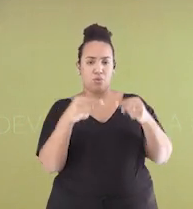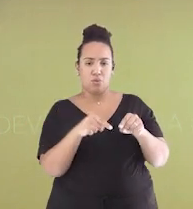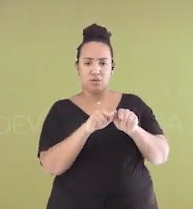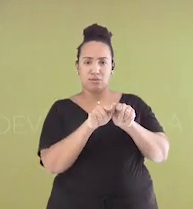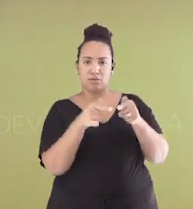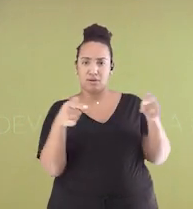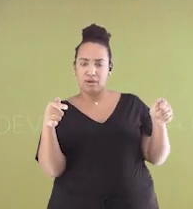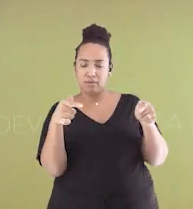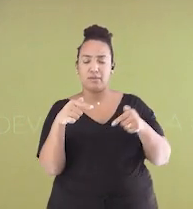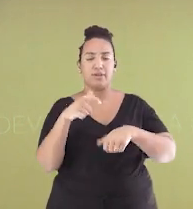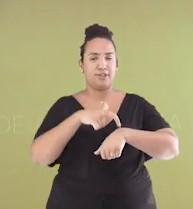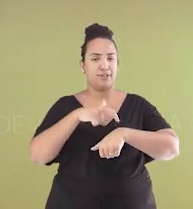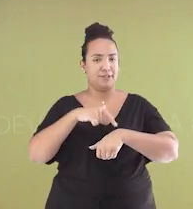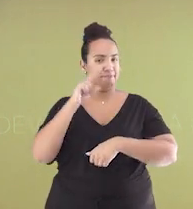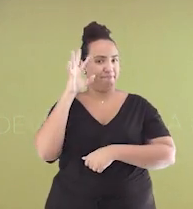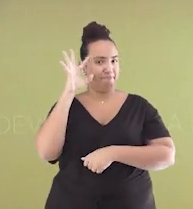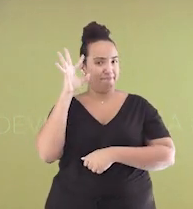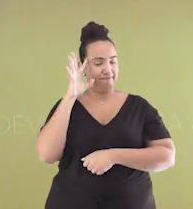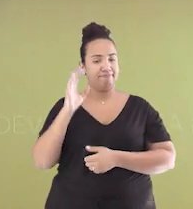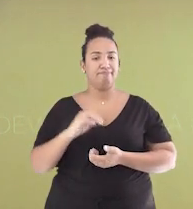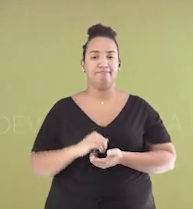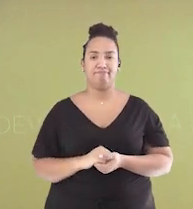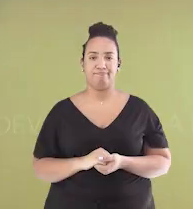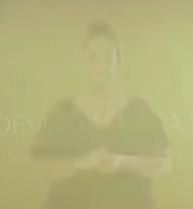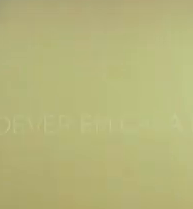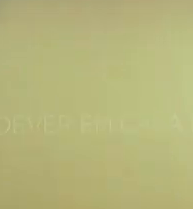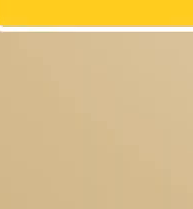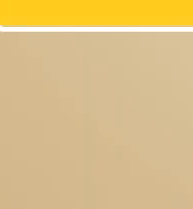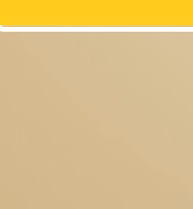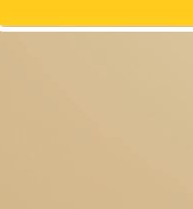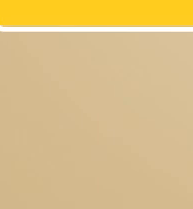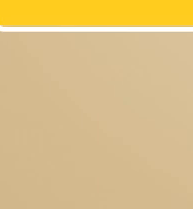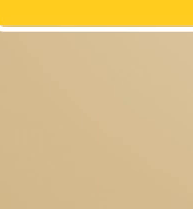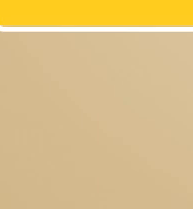as regras gramaticais. Um tempo para vocês pensarem.